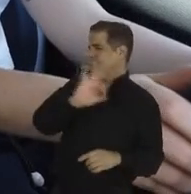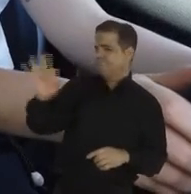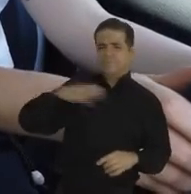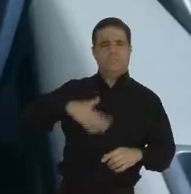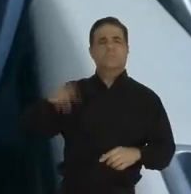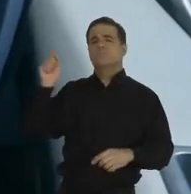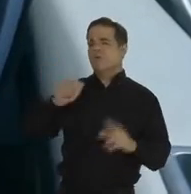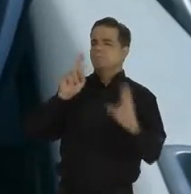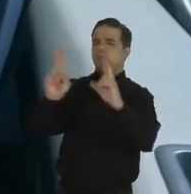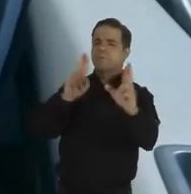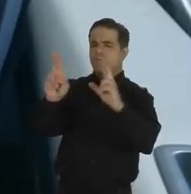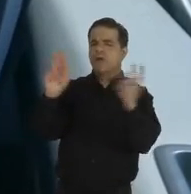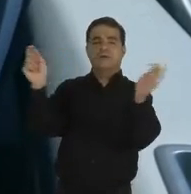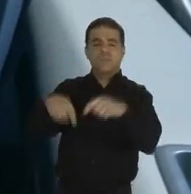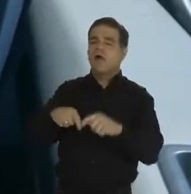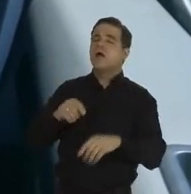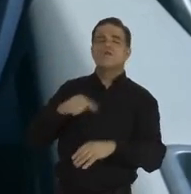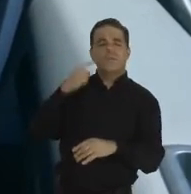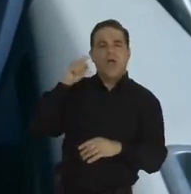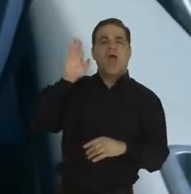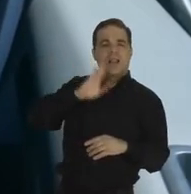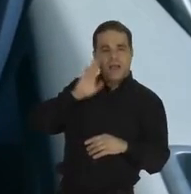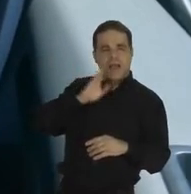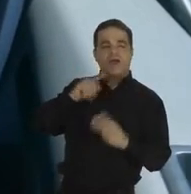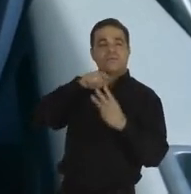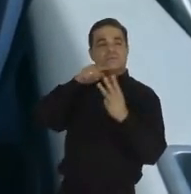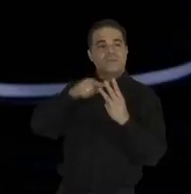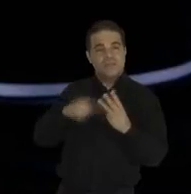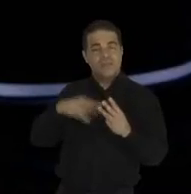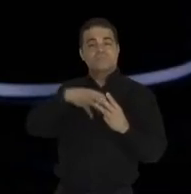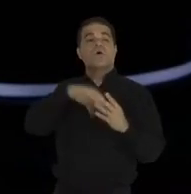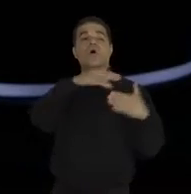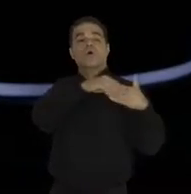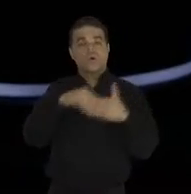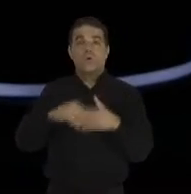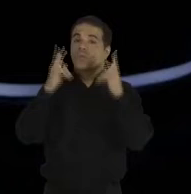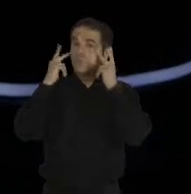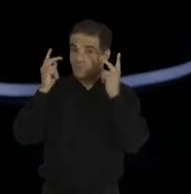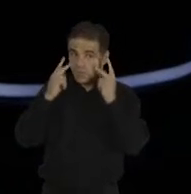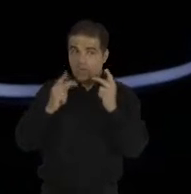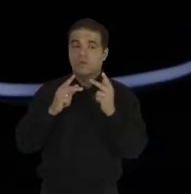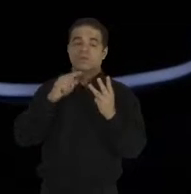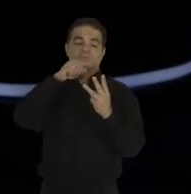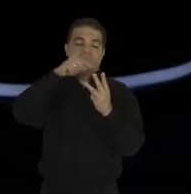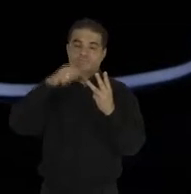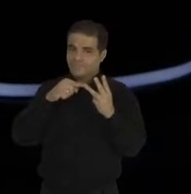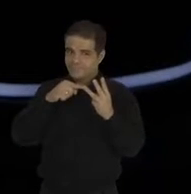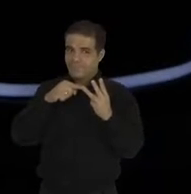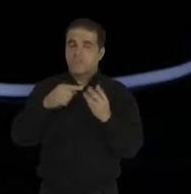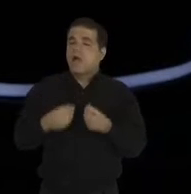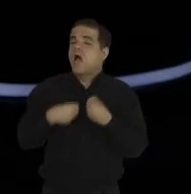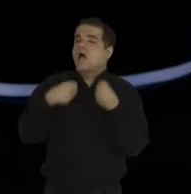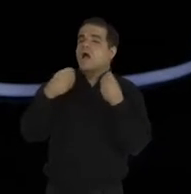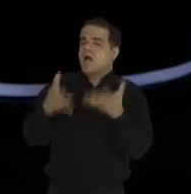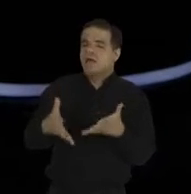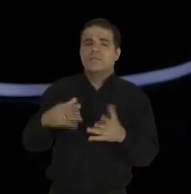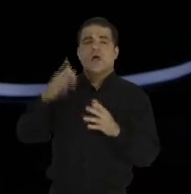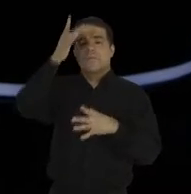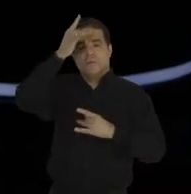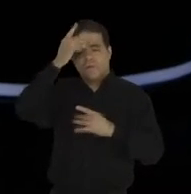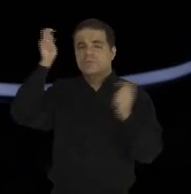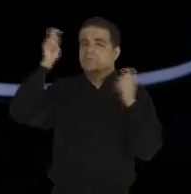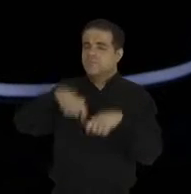tranquilo tá sabe que é mais legal existem três modos de condução o normal o eco e o Power proporcionando uma